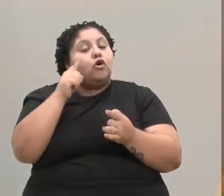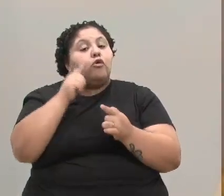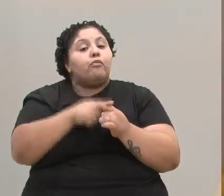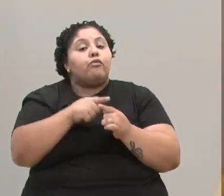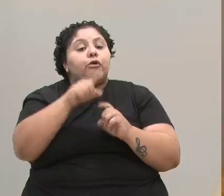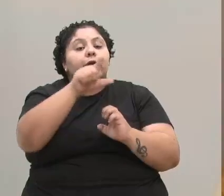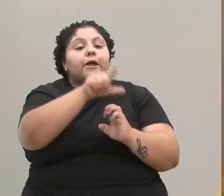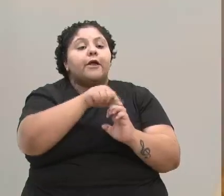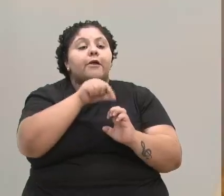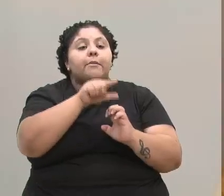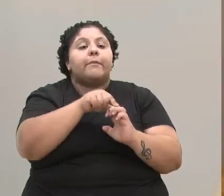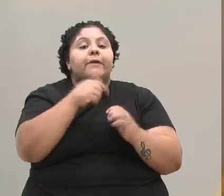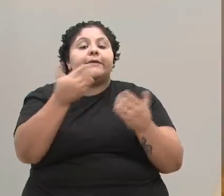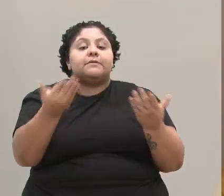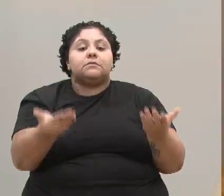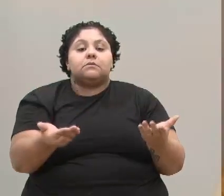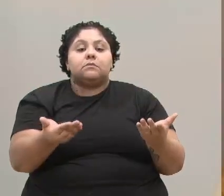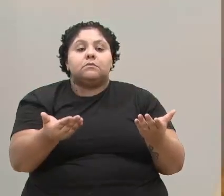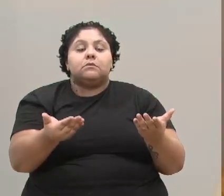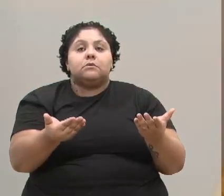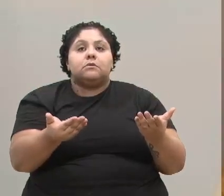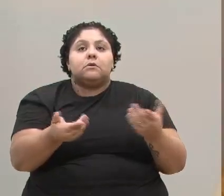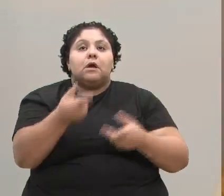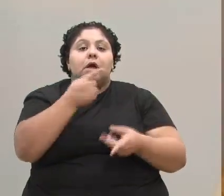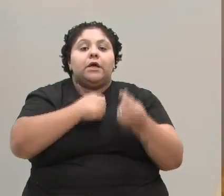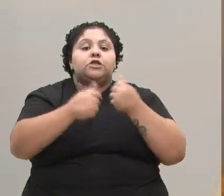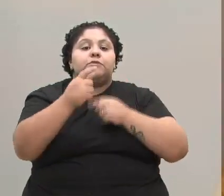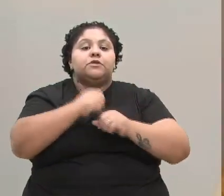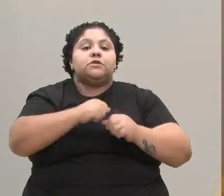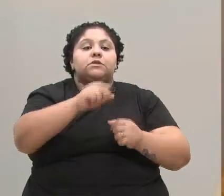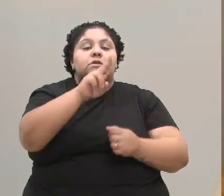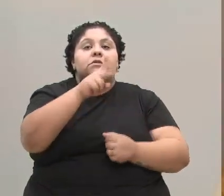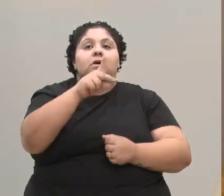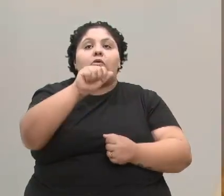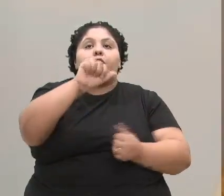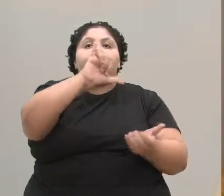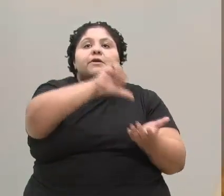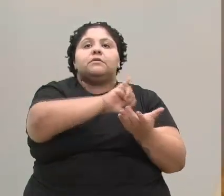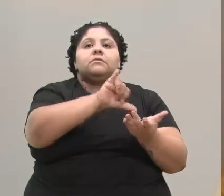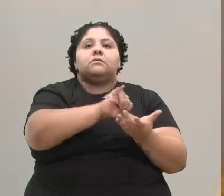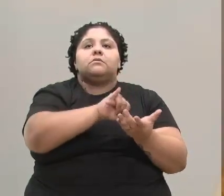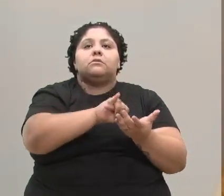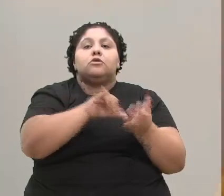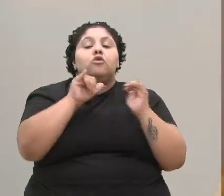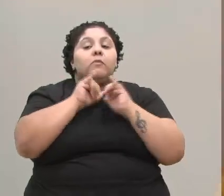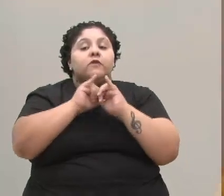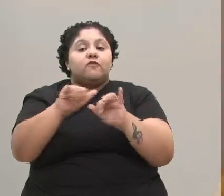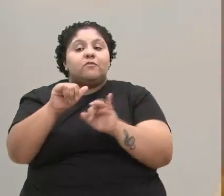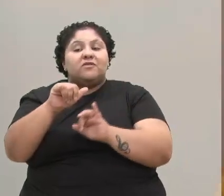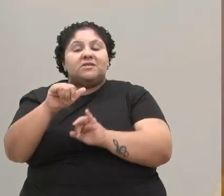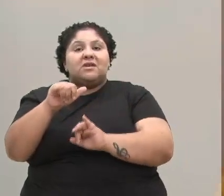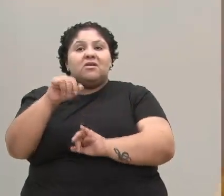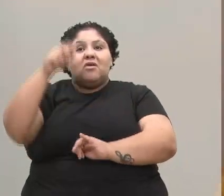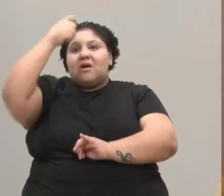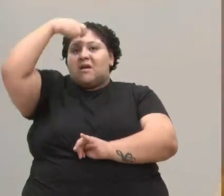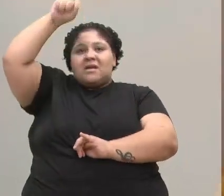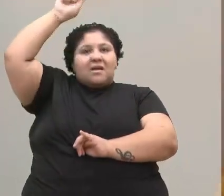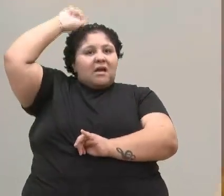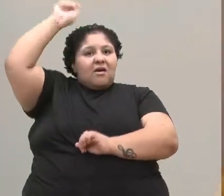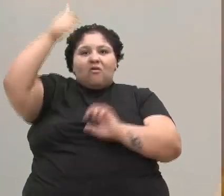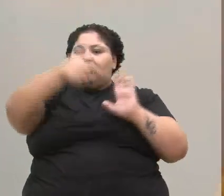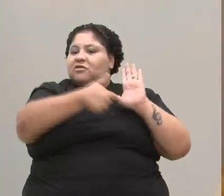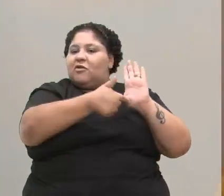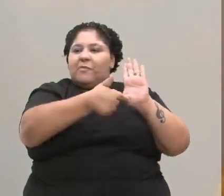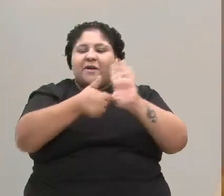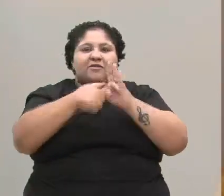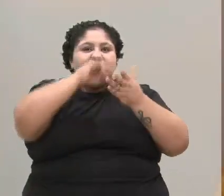e uma das informações é que a UX não apresentou a